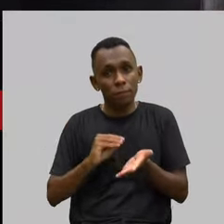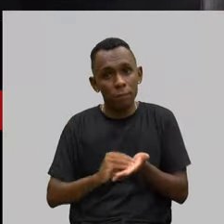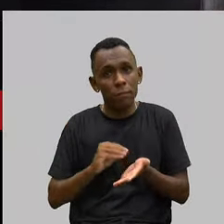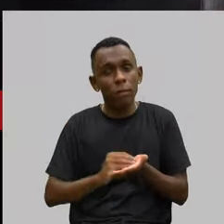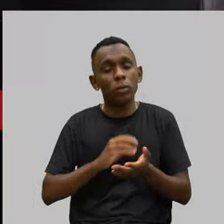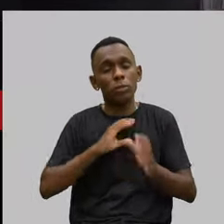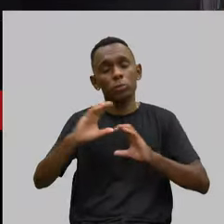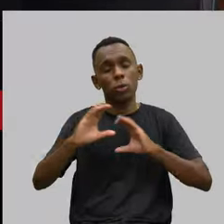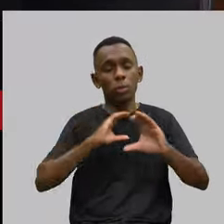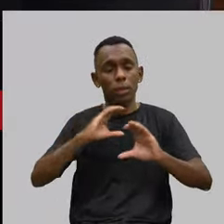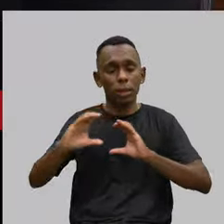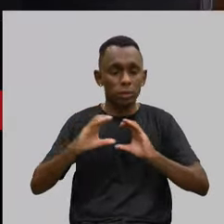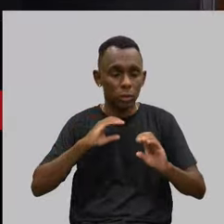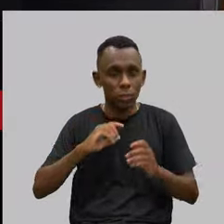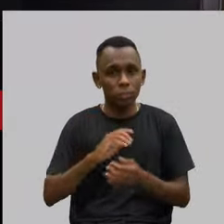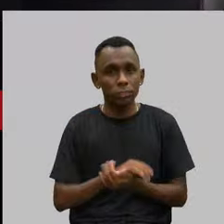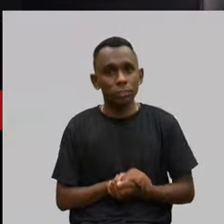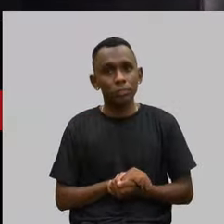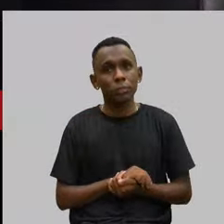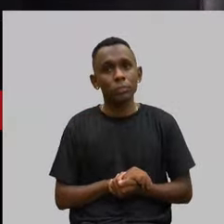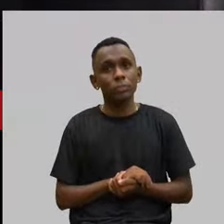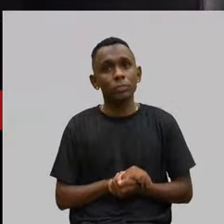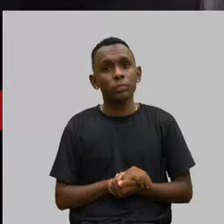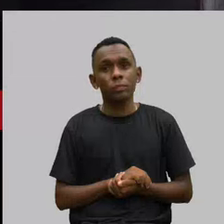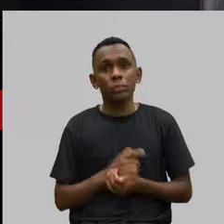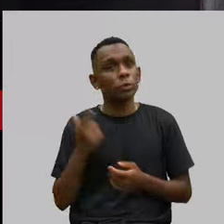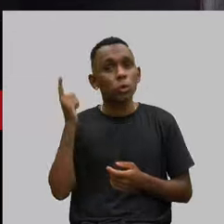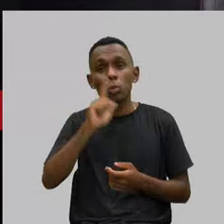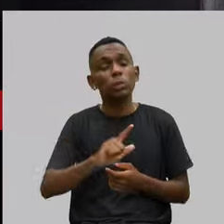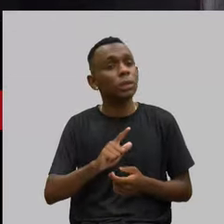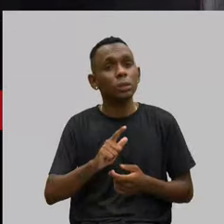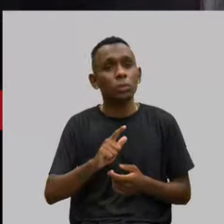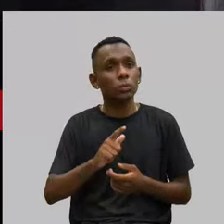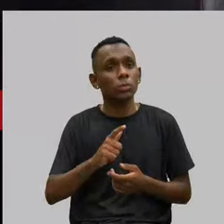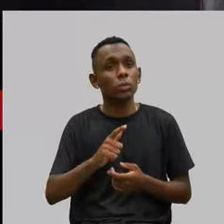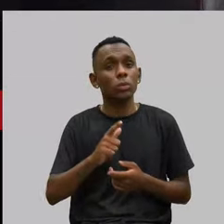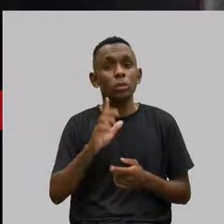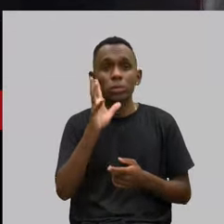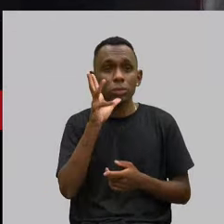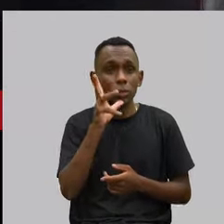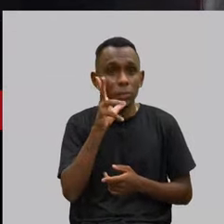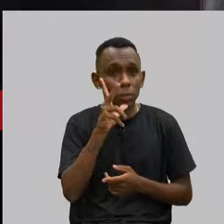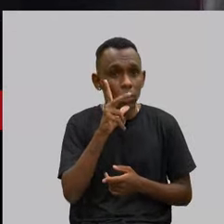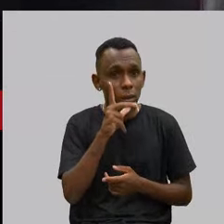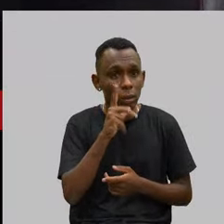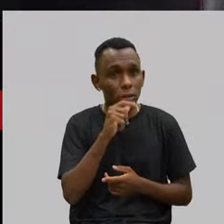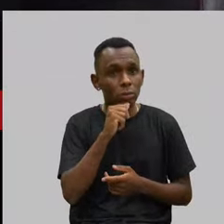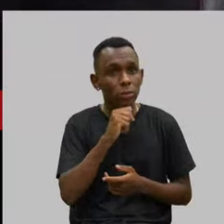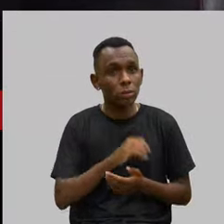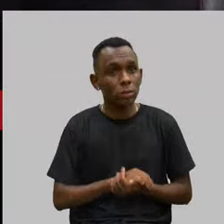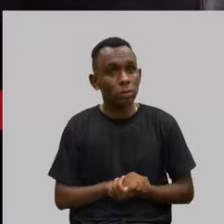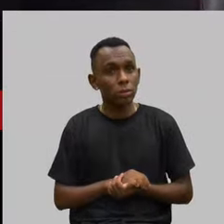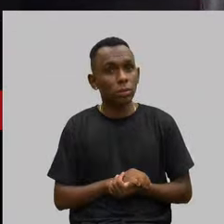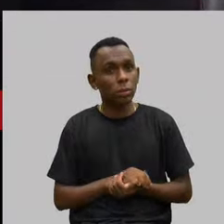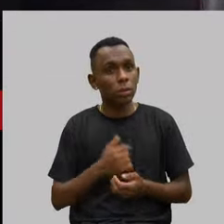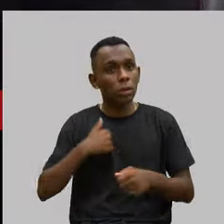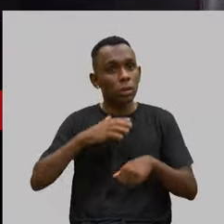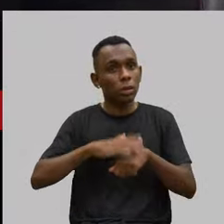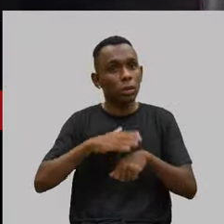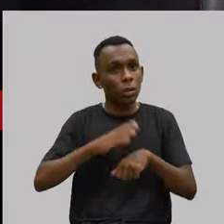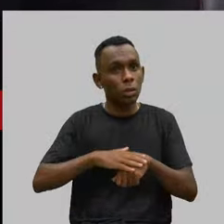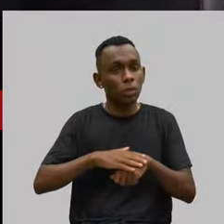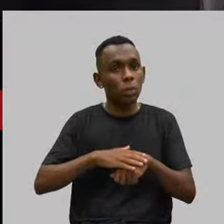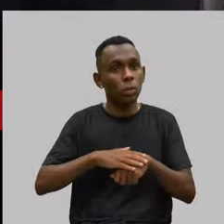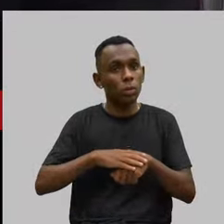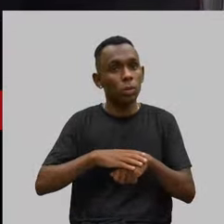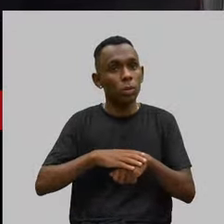comunicação né e não chega esse serviço é muito lento eu fui Prefeito